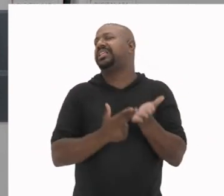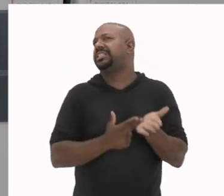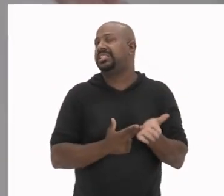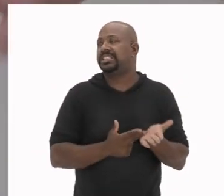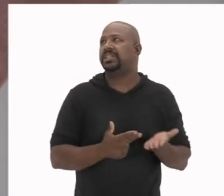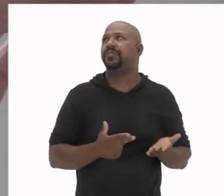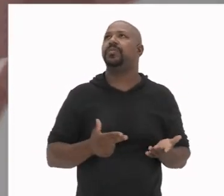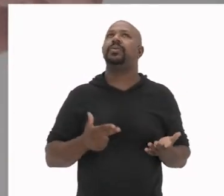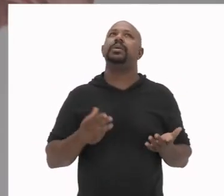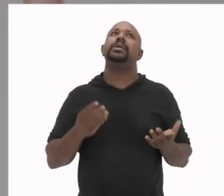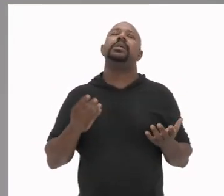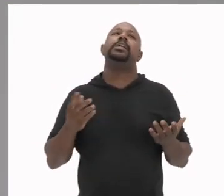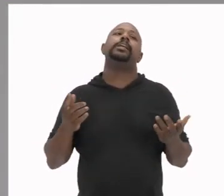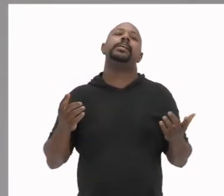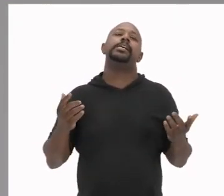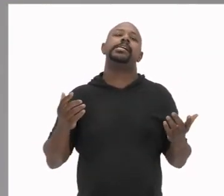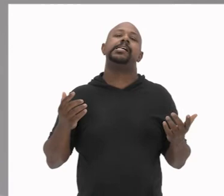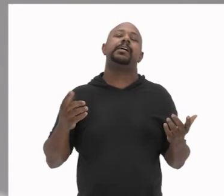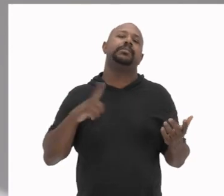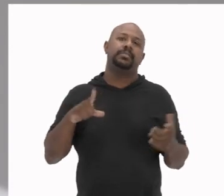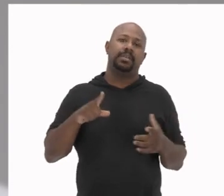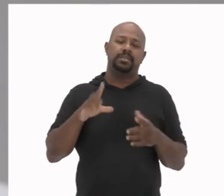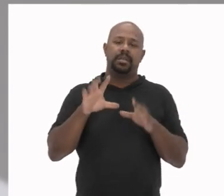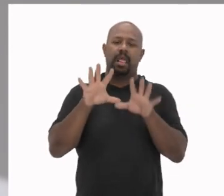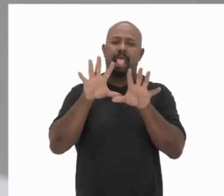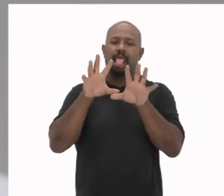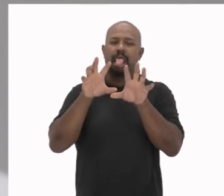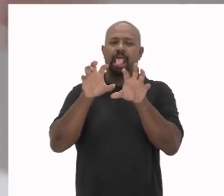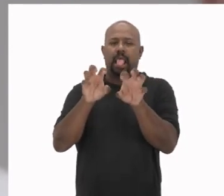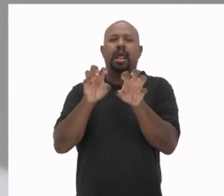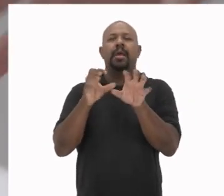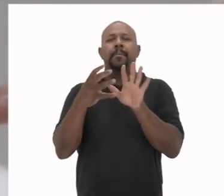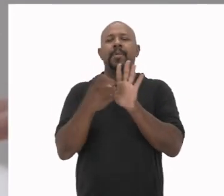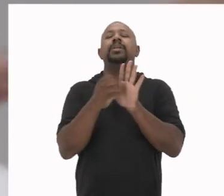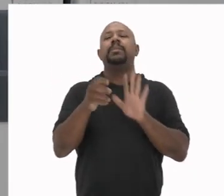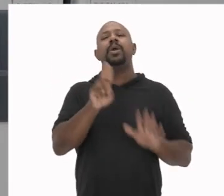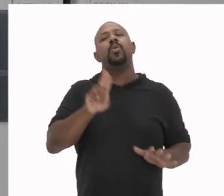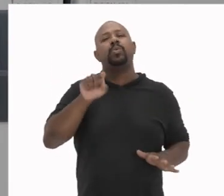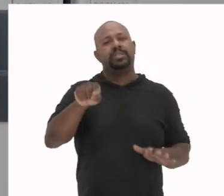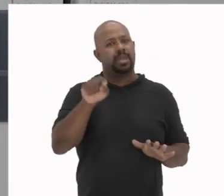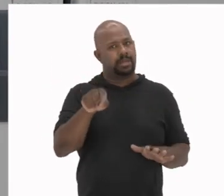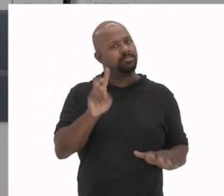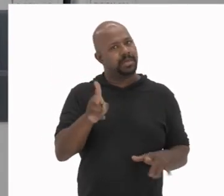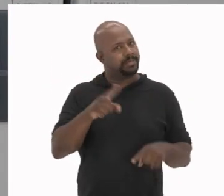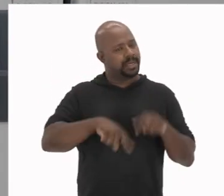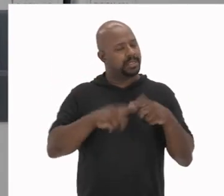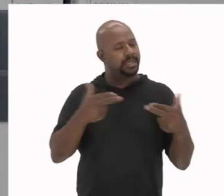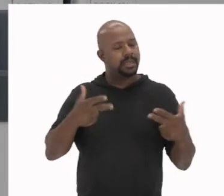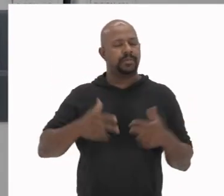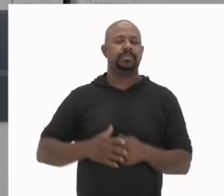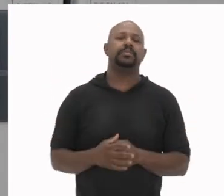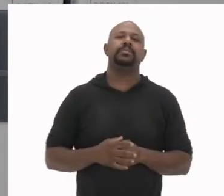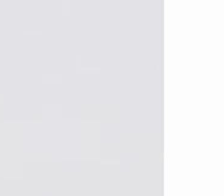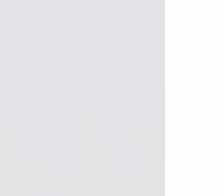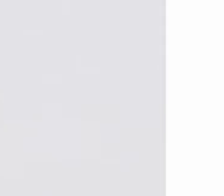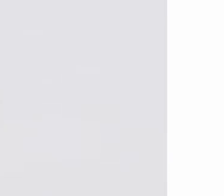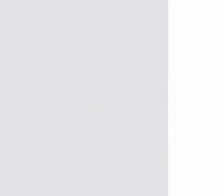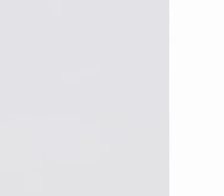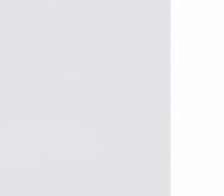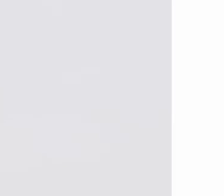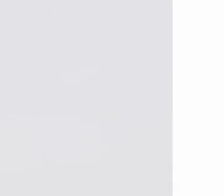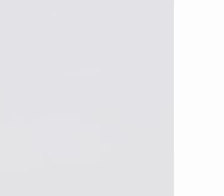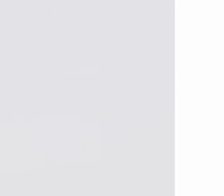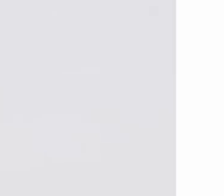algum adesivo que esteja causando manchas, a gente também usa o CMC para remoção.